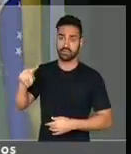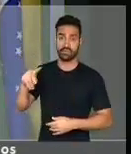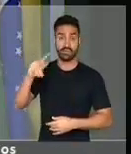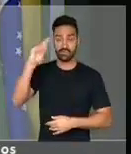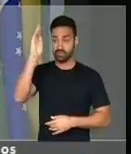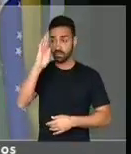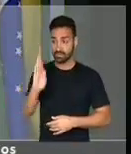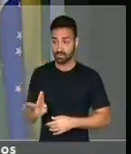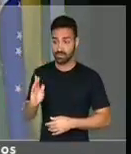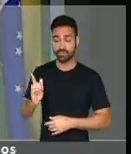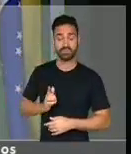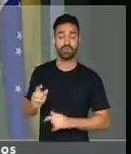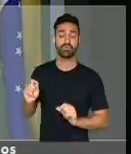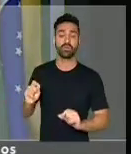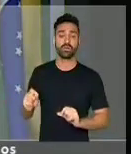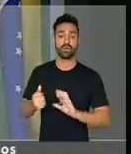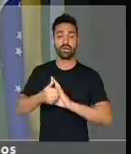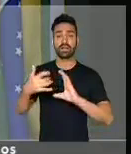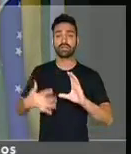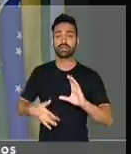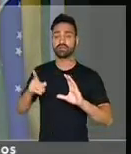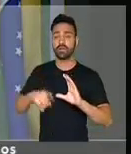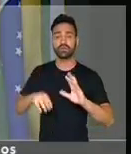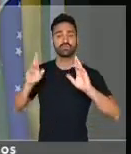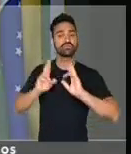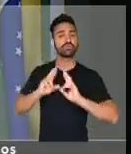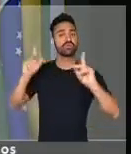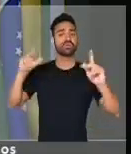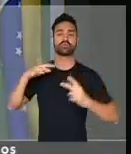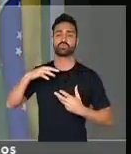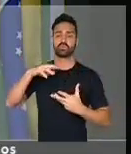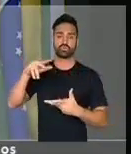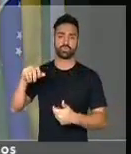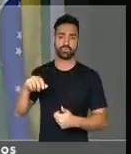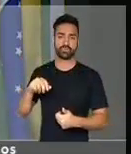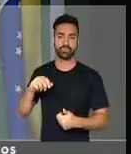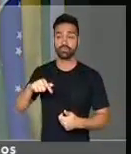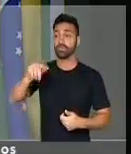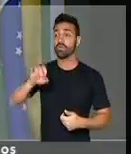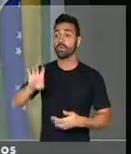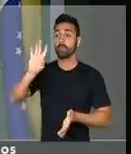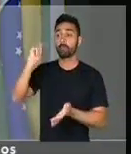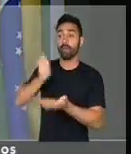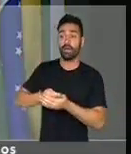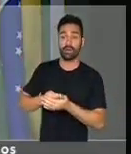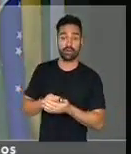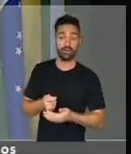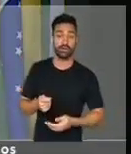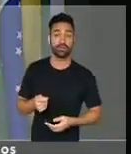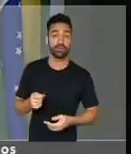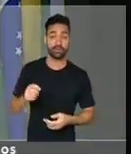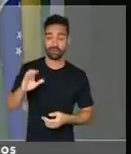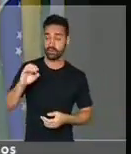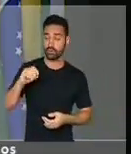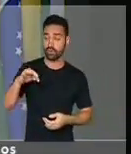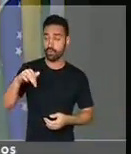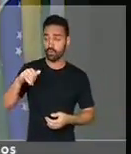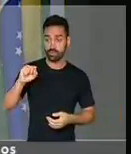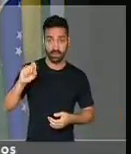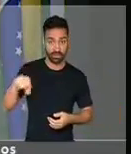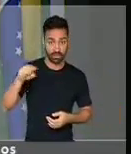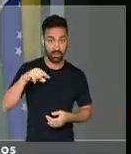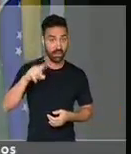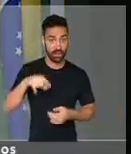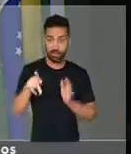no Brasil tem uma característica completamente diferente do resto do mundo. Quem paga a conta do serviço público brasileiro são